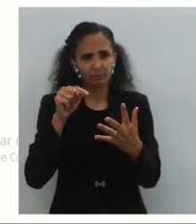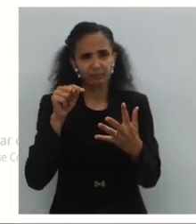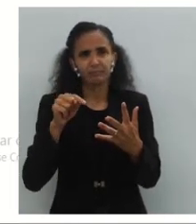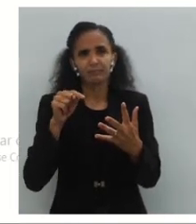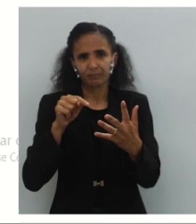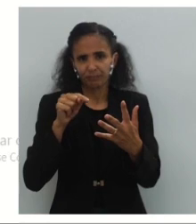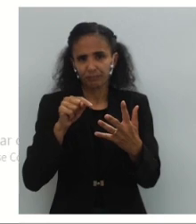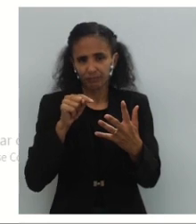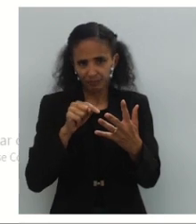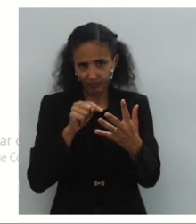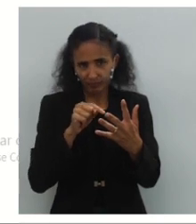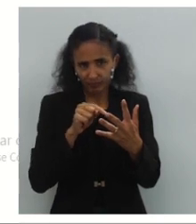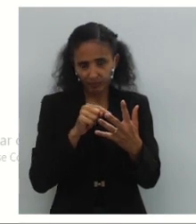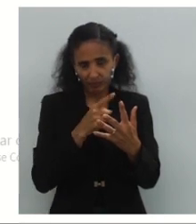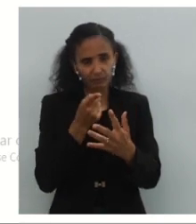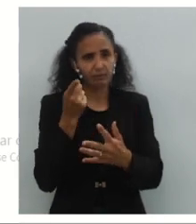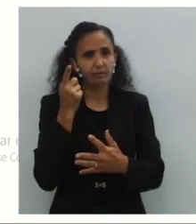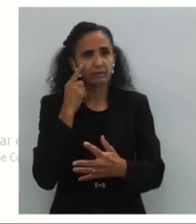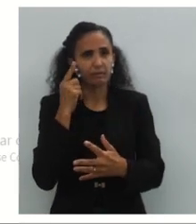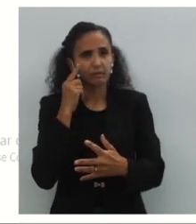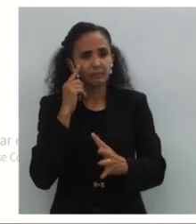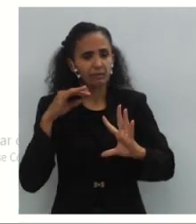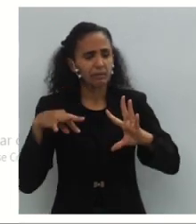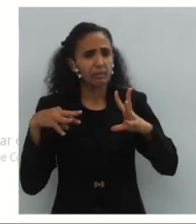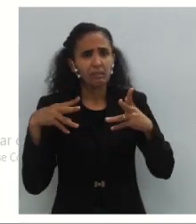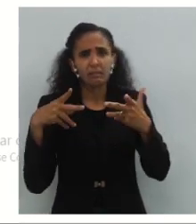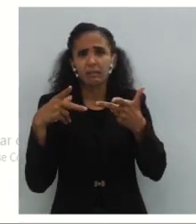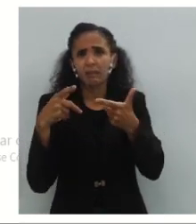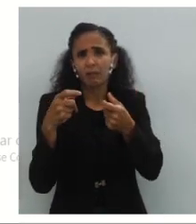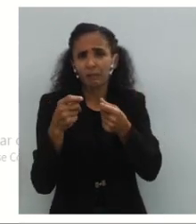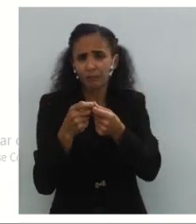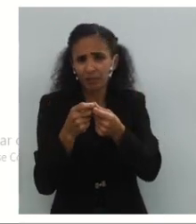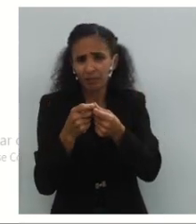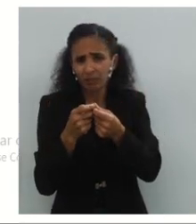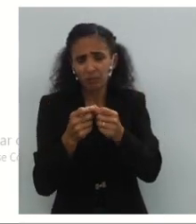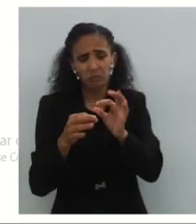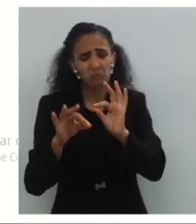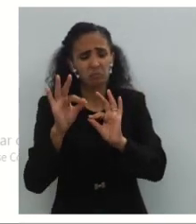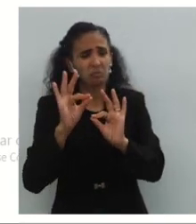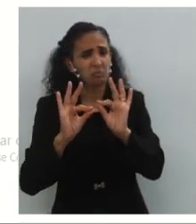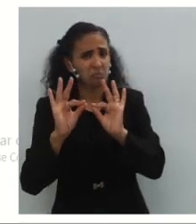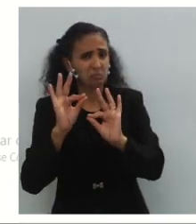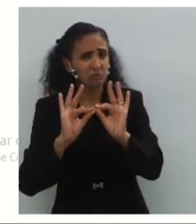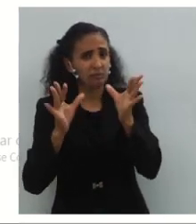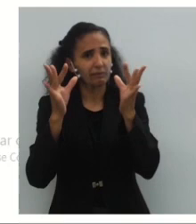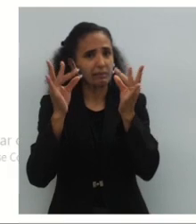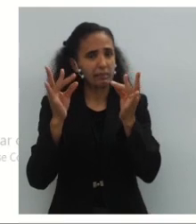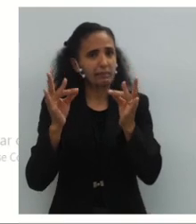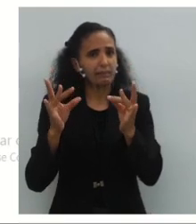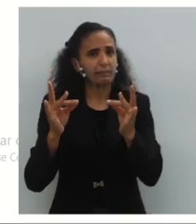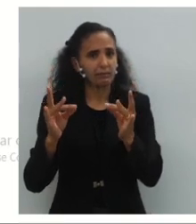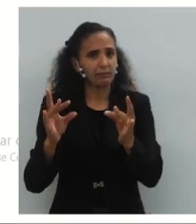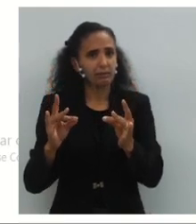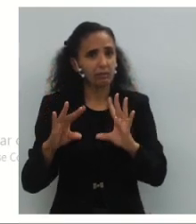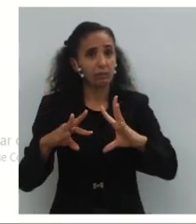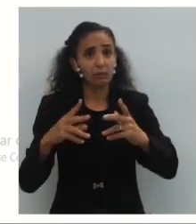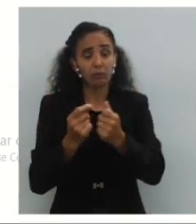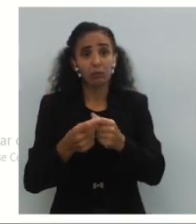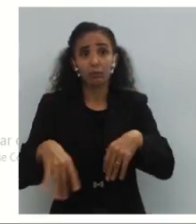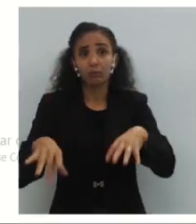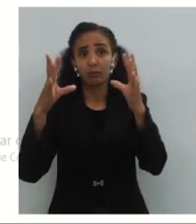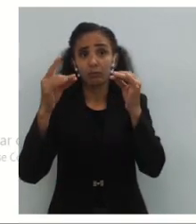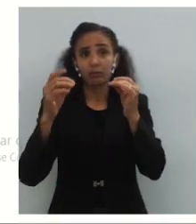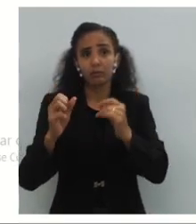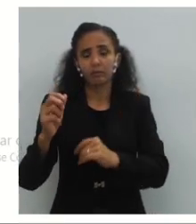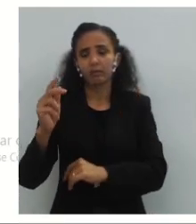gonorreia, herpes genital ou herpes labial também, infecção pelo papiloma, vírus